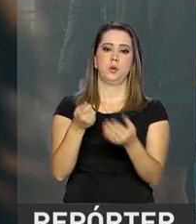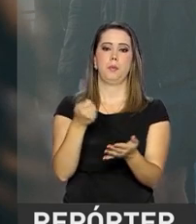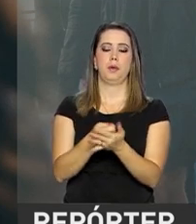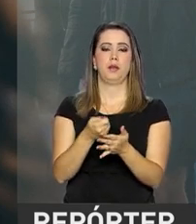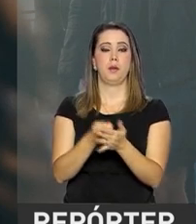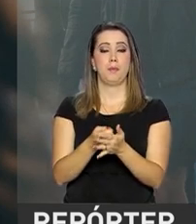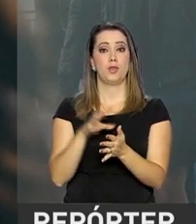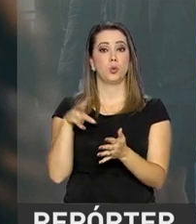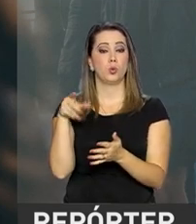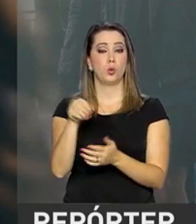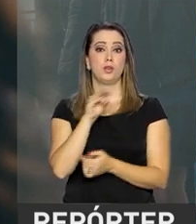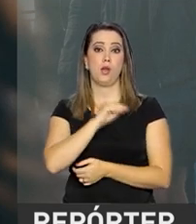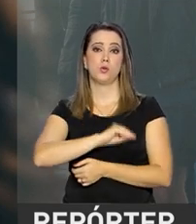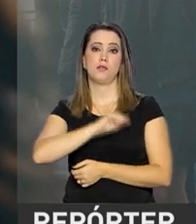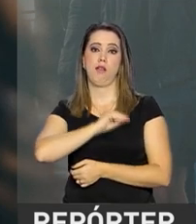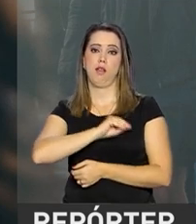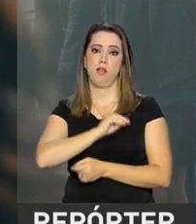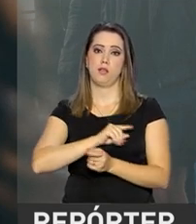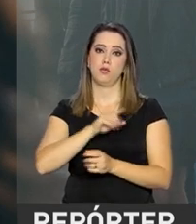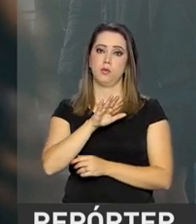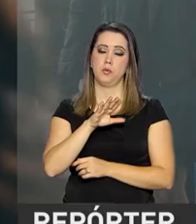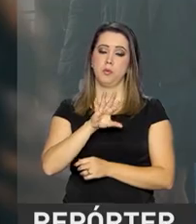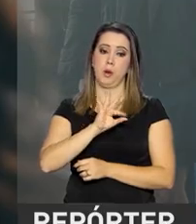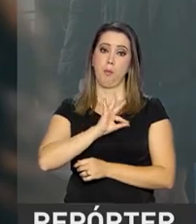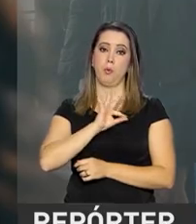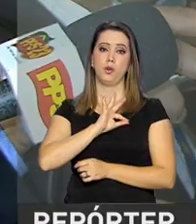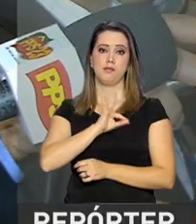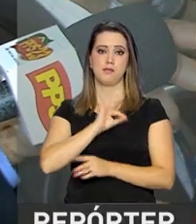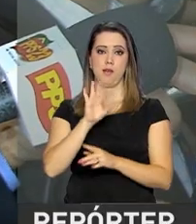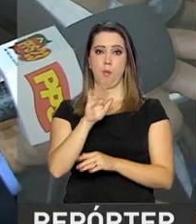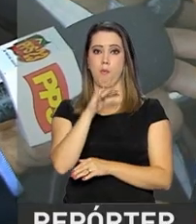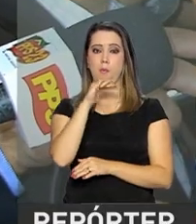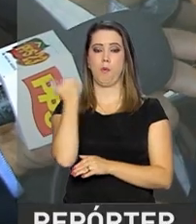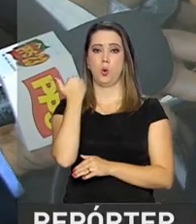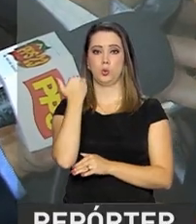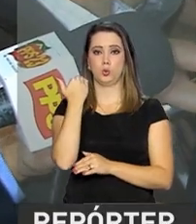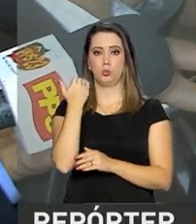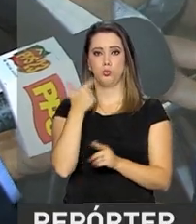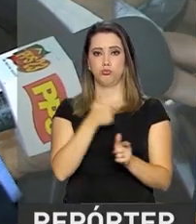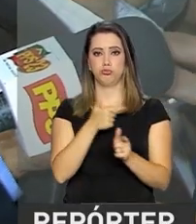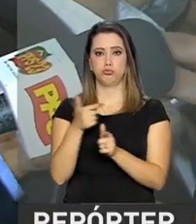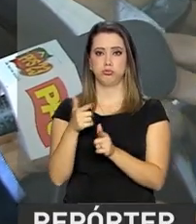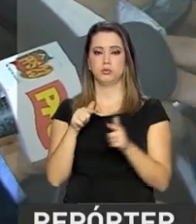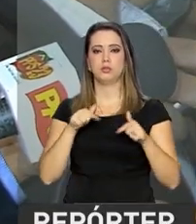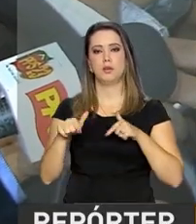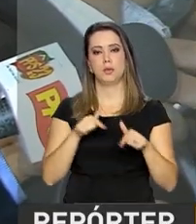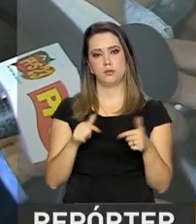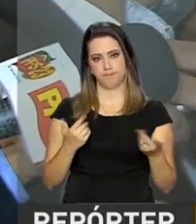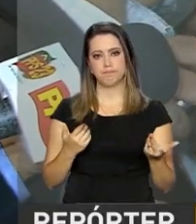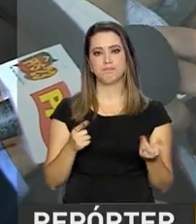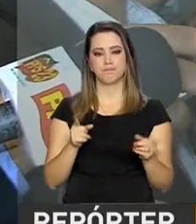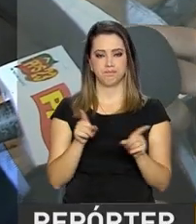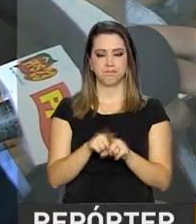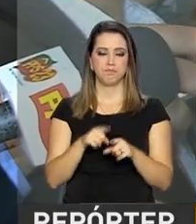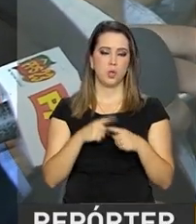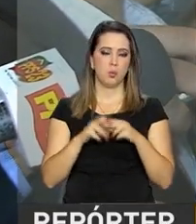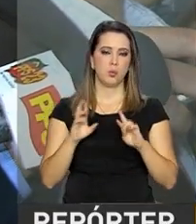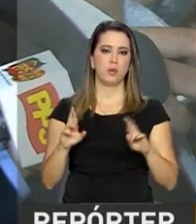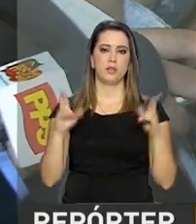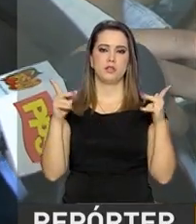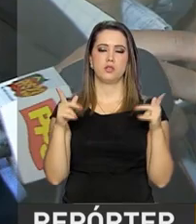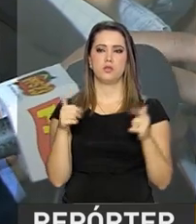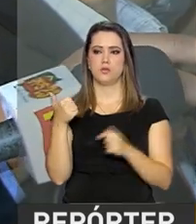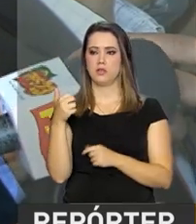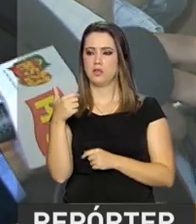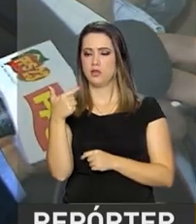pensão integral para familiares de policiais mortos em combate porque essa diferença serviço público 25